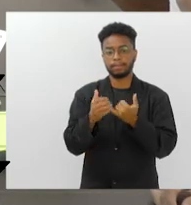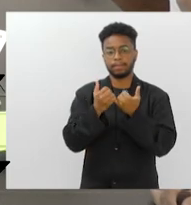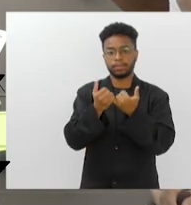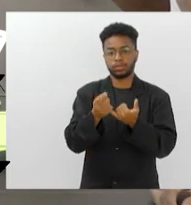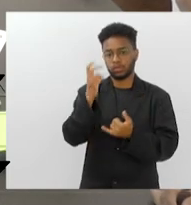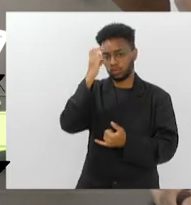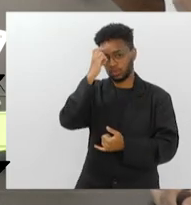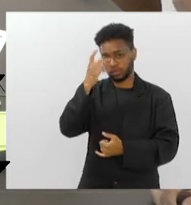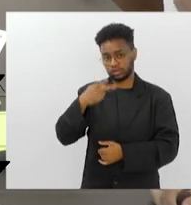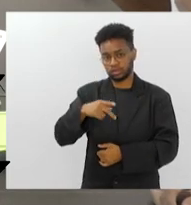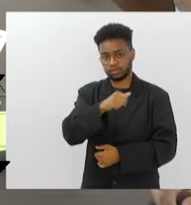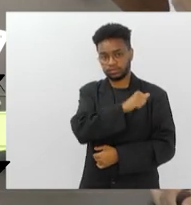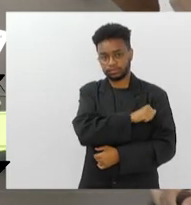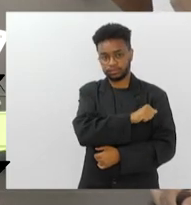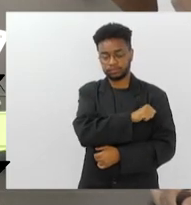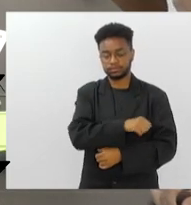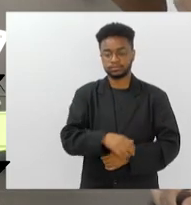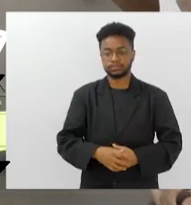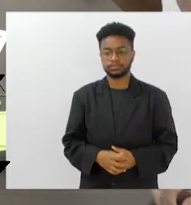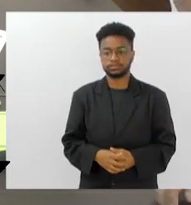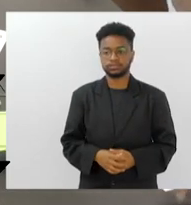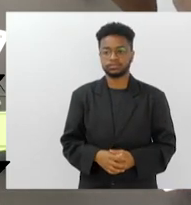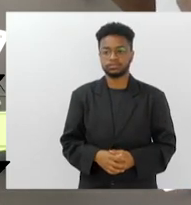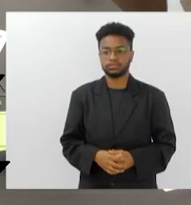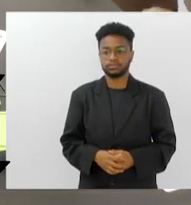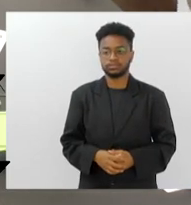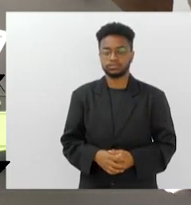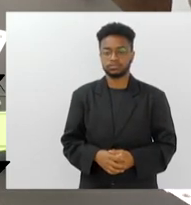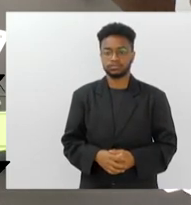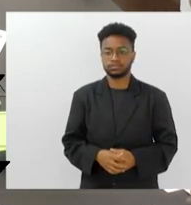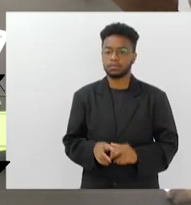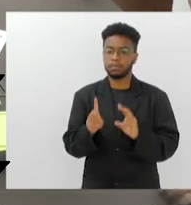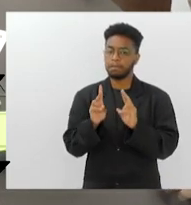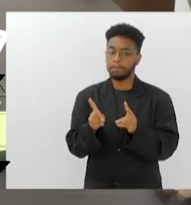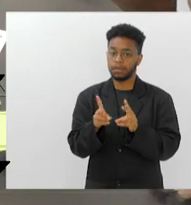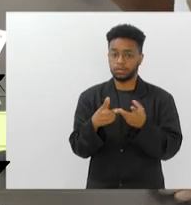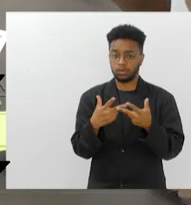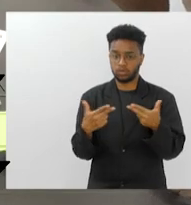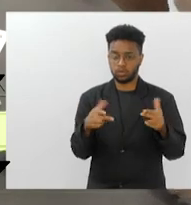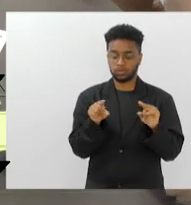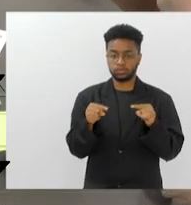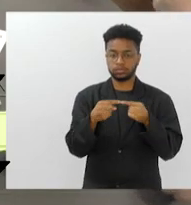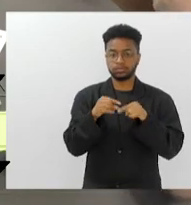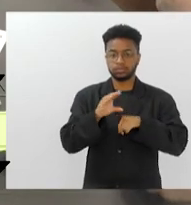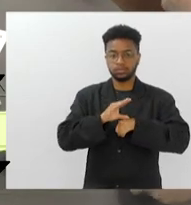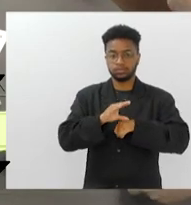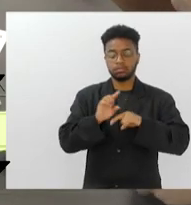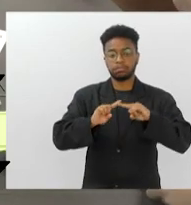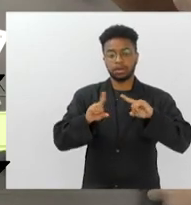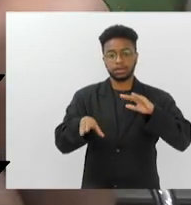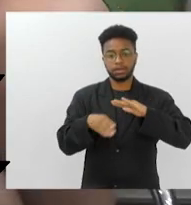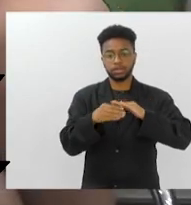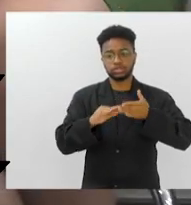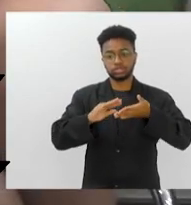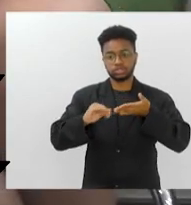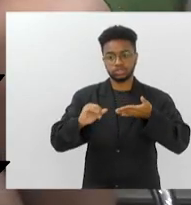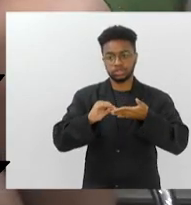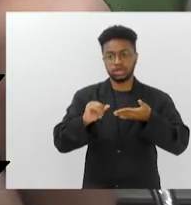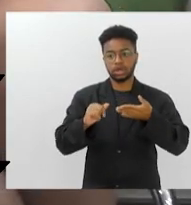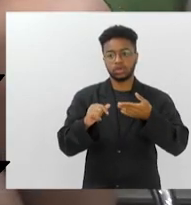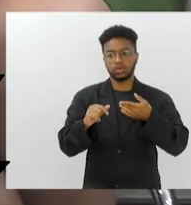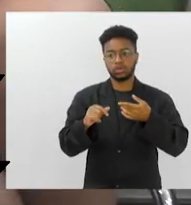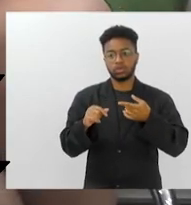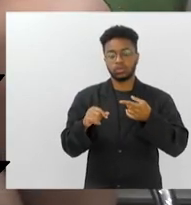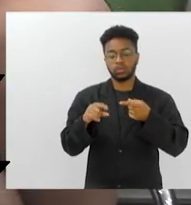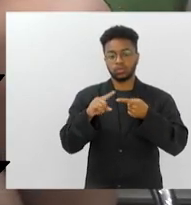do Estado do Rio de Janeiro paon com emenda suprimindo os dois